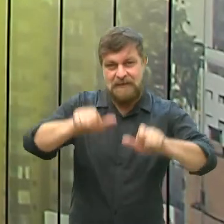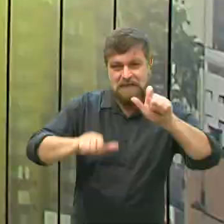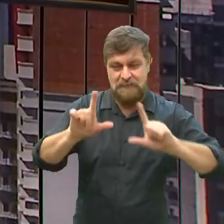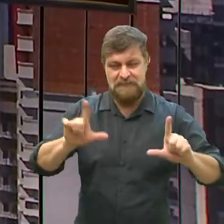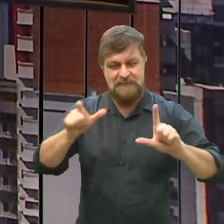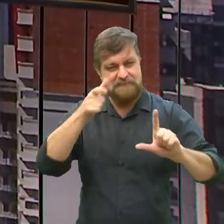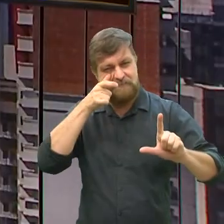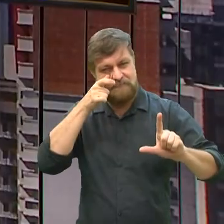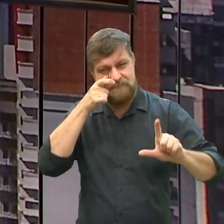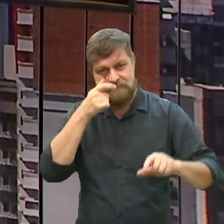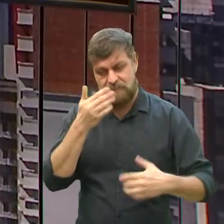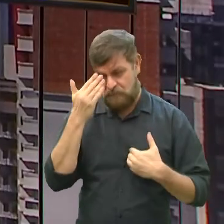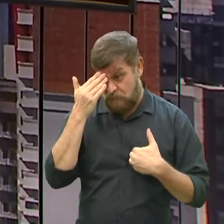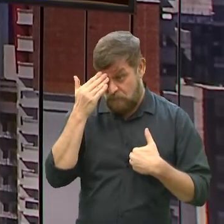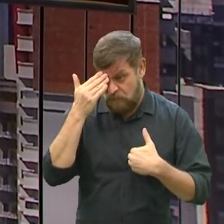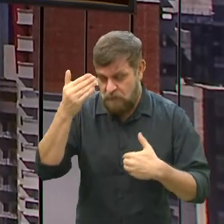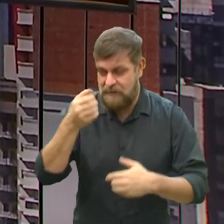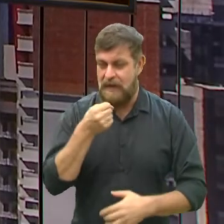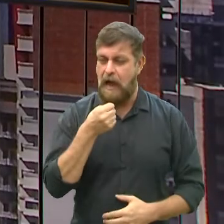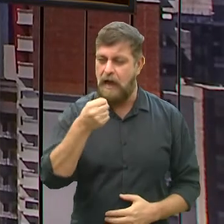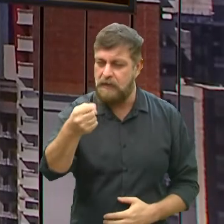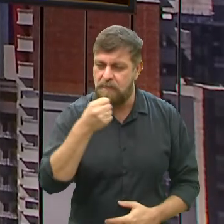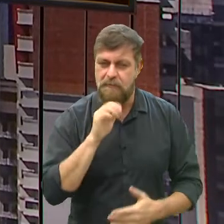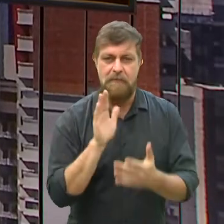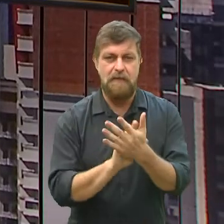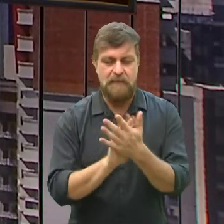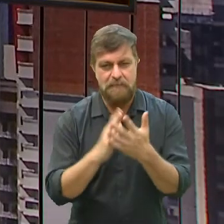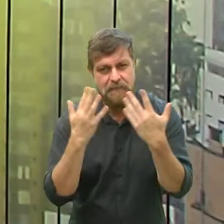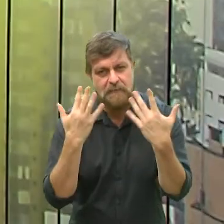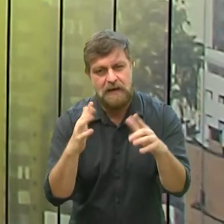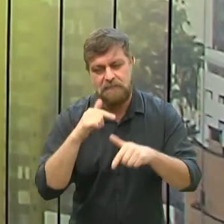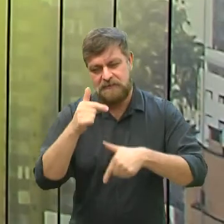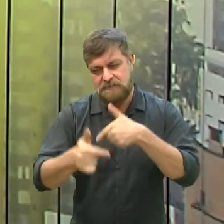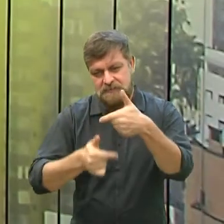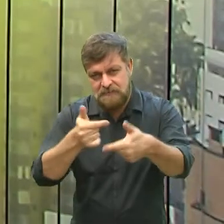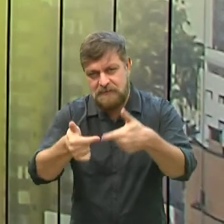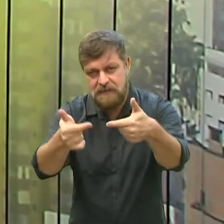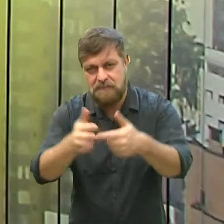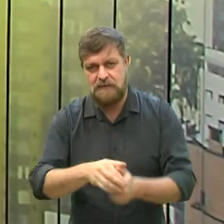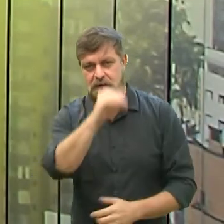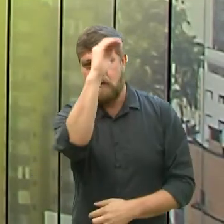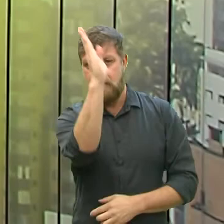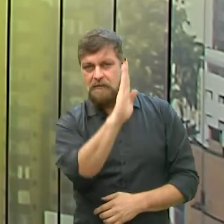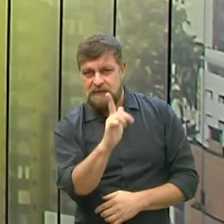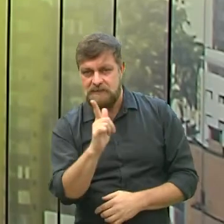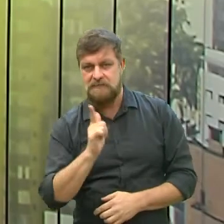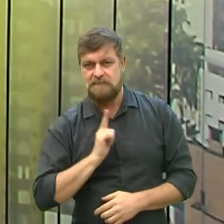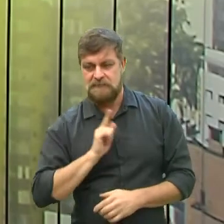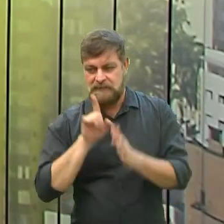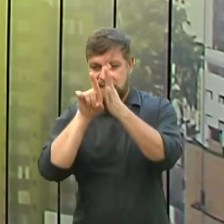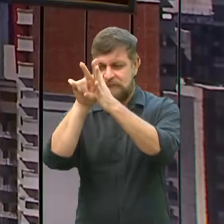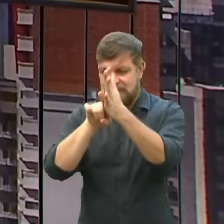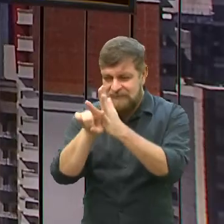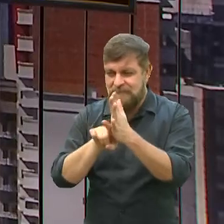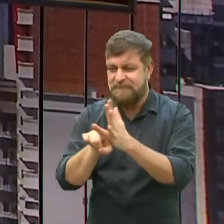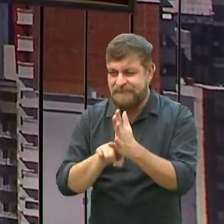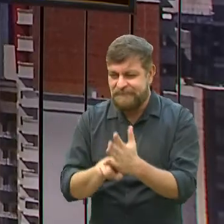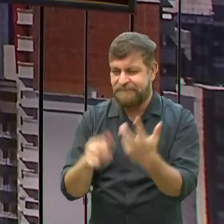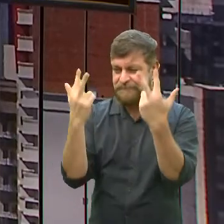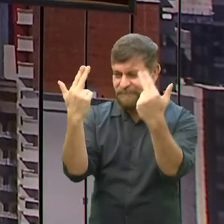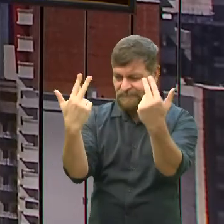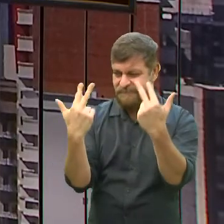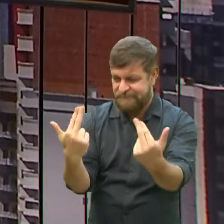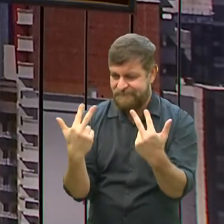casa. Tamires, obrigada pela sua entrevista, parabéns pelo seu trabalho, que o Brasil tenha muito mais pesquisadores e